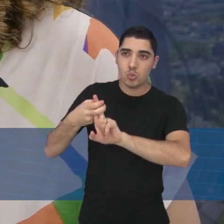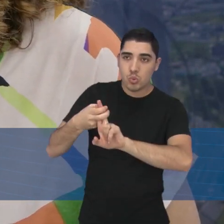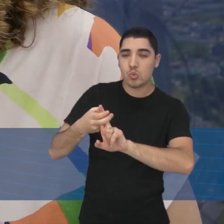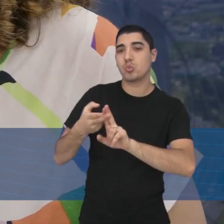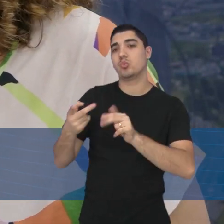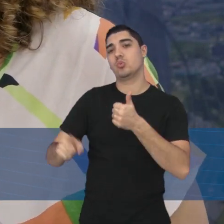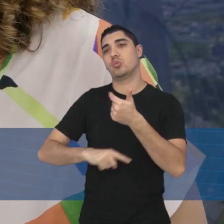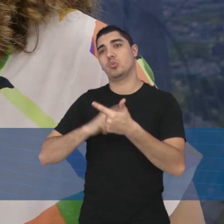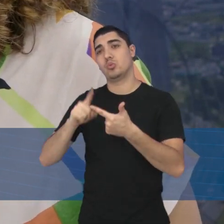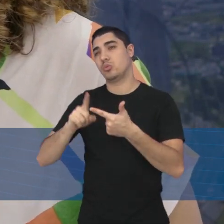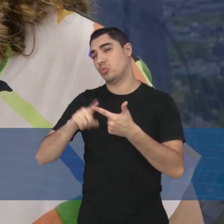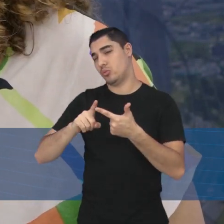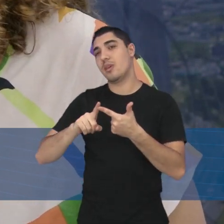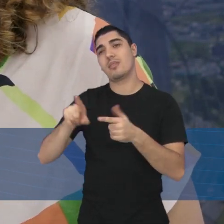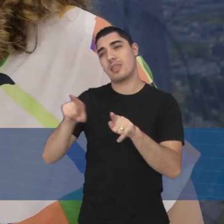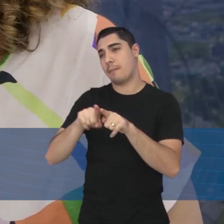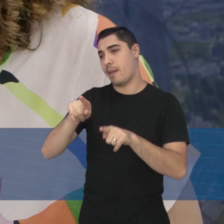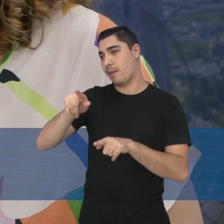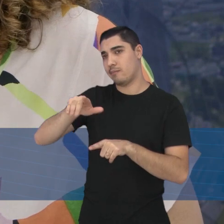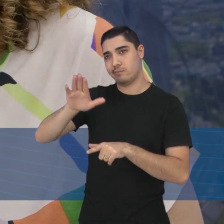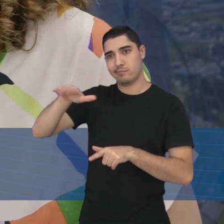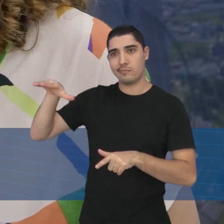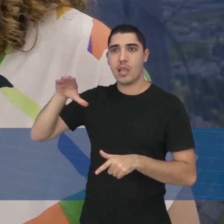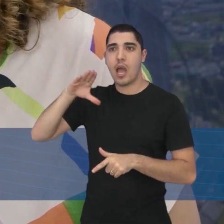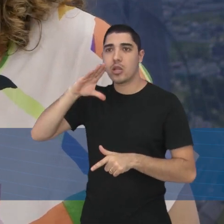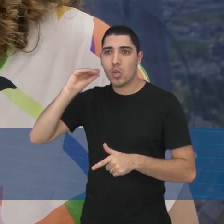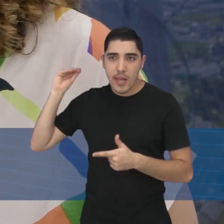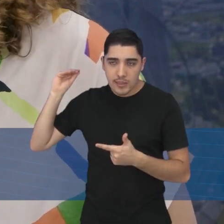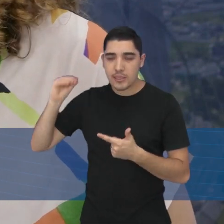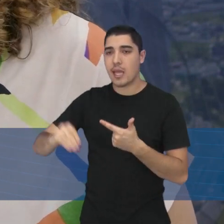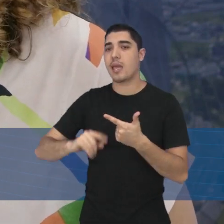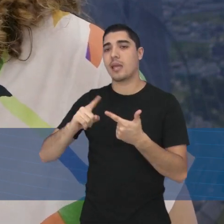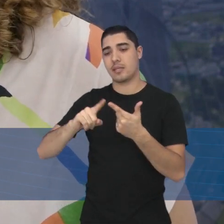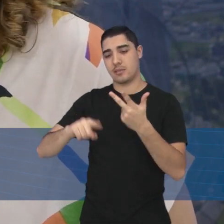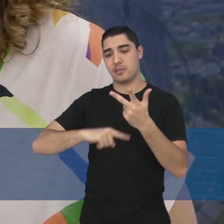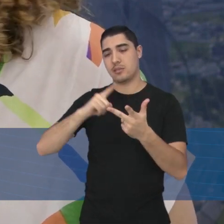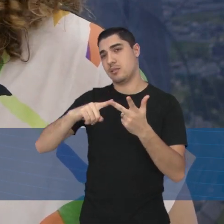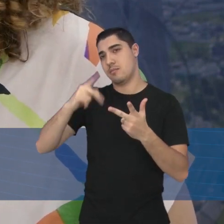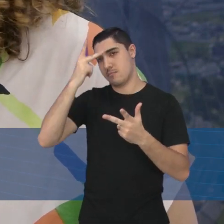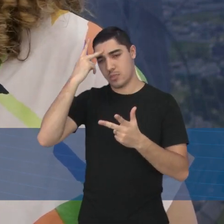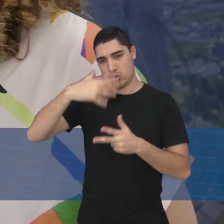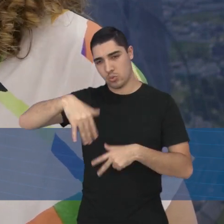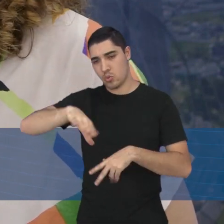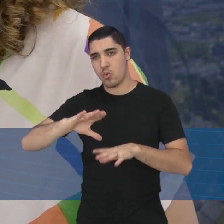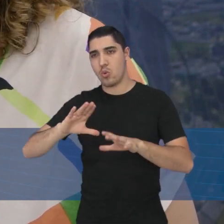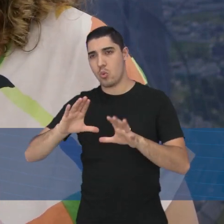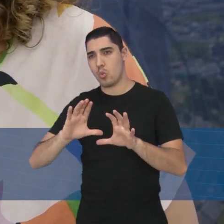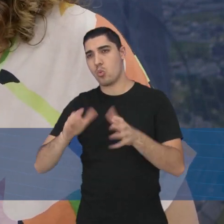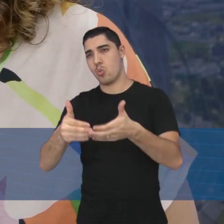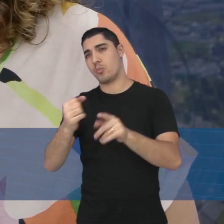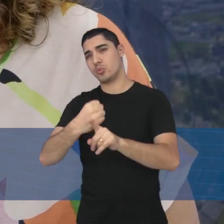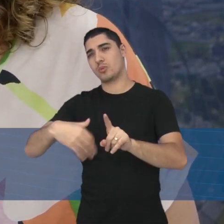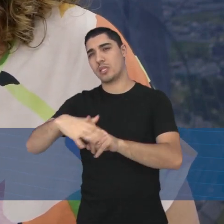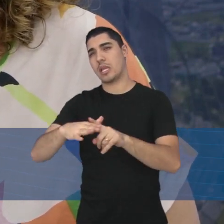gente for falar principalmente de adolescentes ou em populações com vulnerabilidade social,